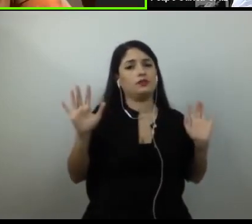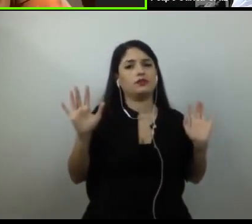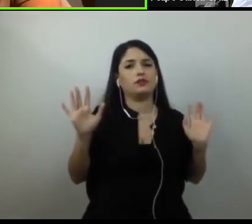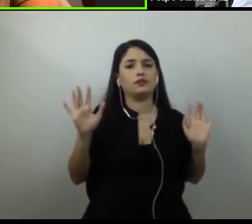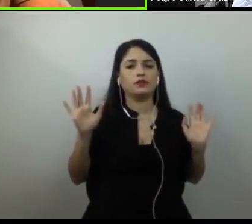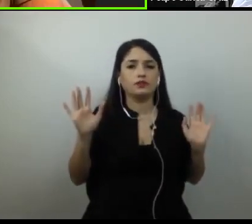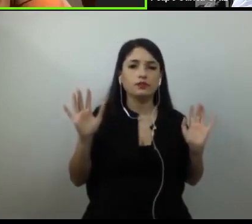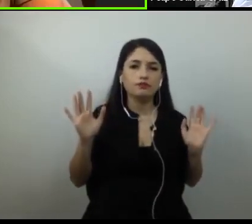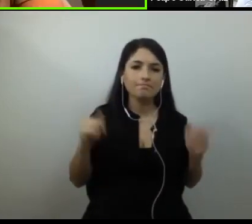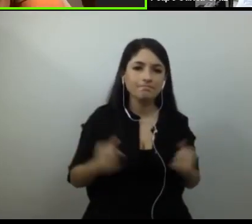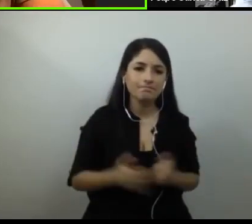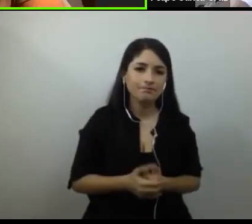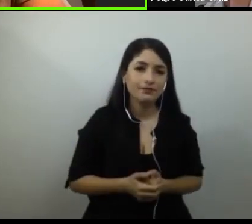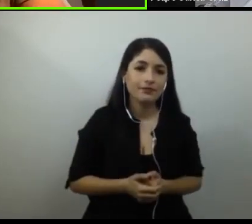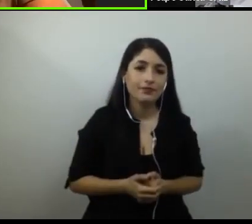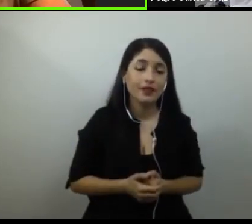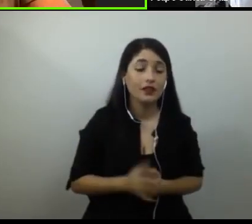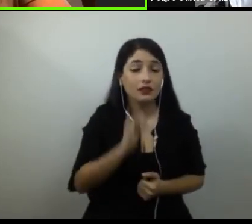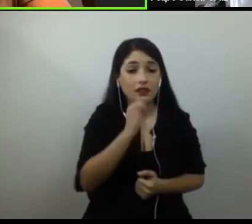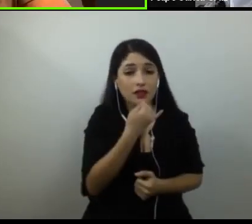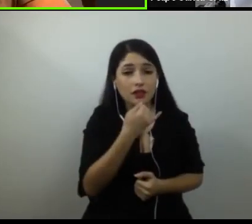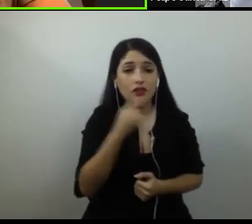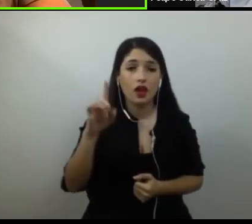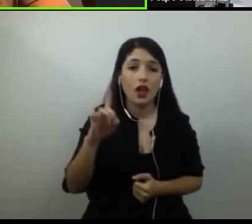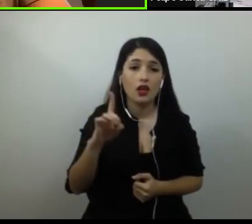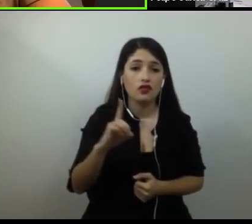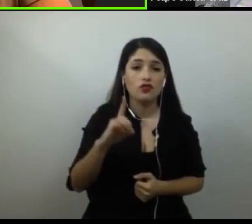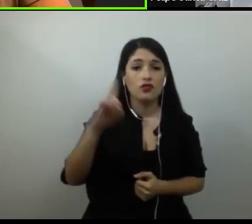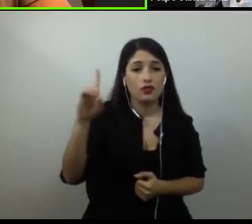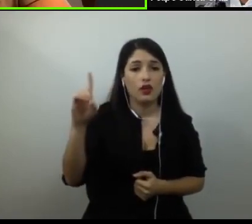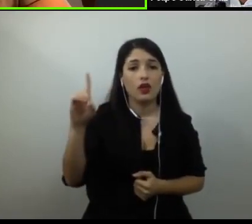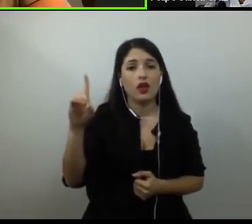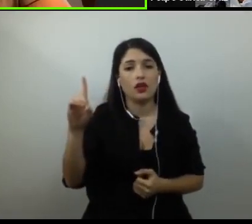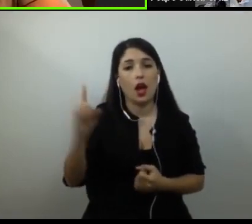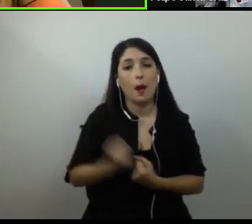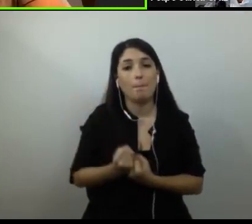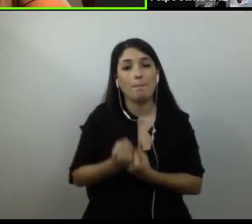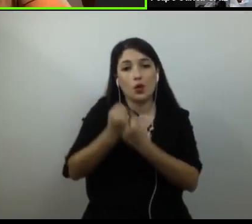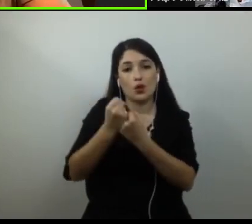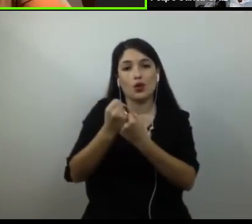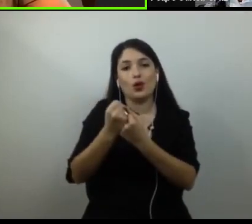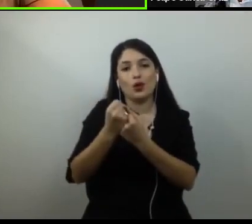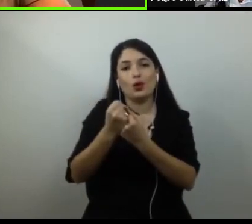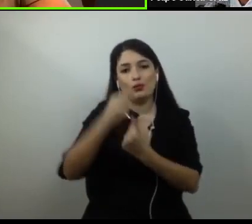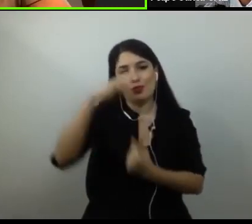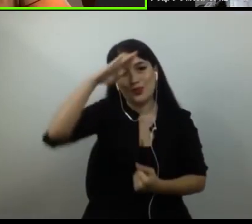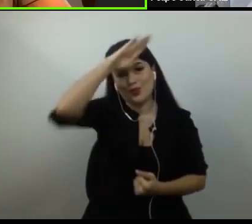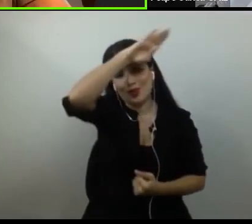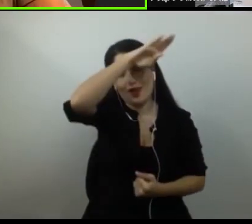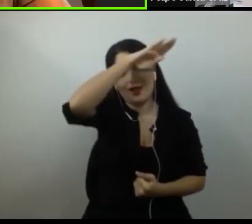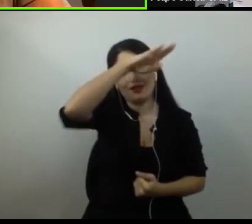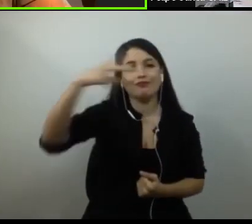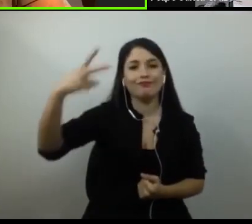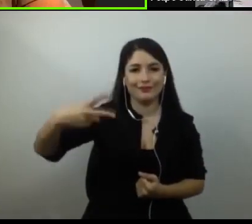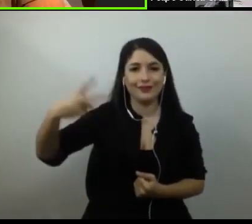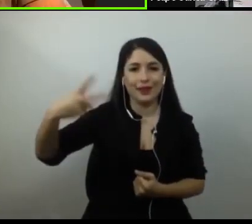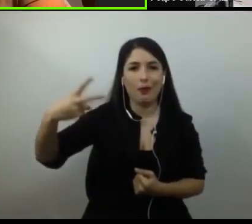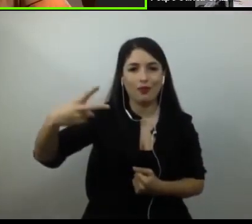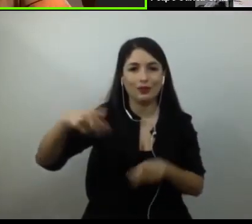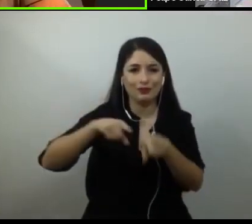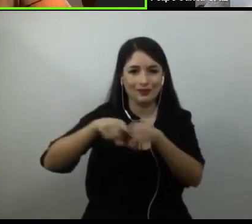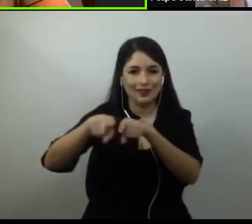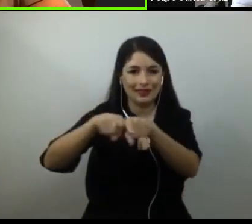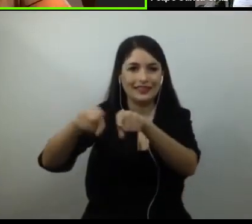muito o fato da direita ter apoiado o Bolsonaro no segundo turno em 2018. Eu lembrei no meu